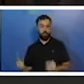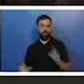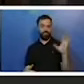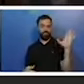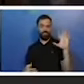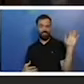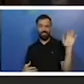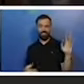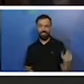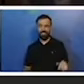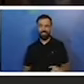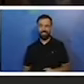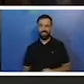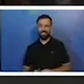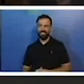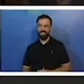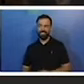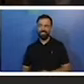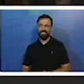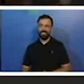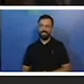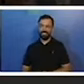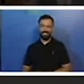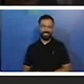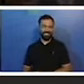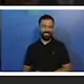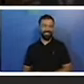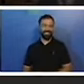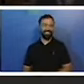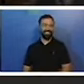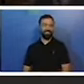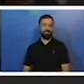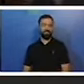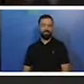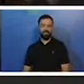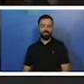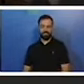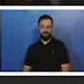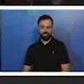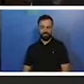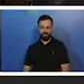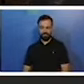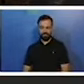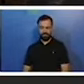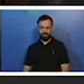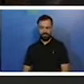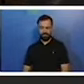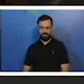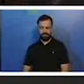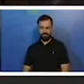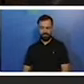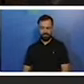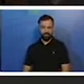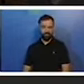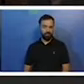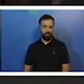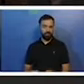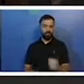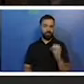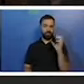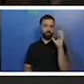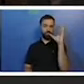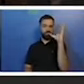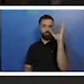não pode falar comigo isso não da família Então vamos lá vou tentar em tentar me concentrar aqui que livrar o